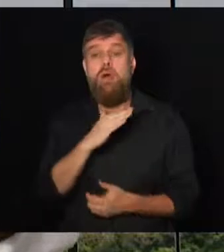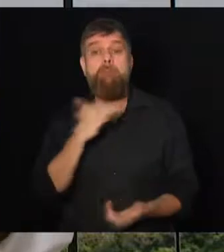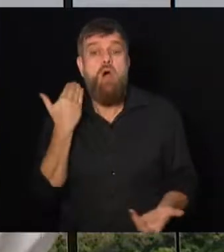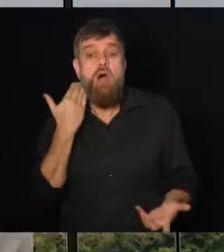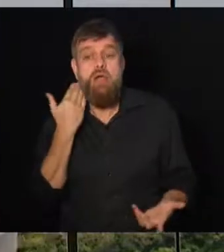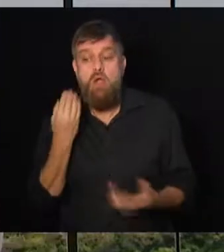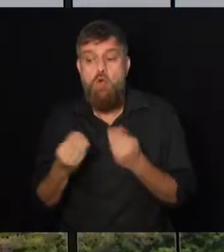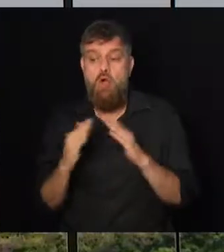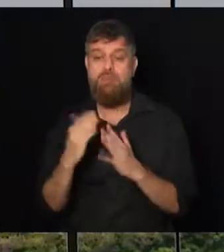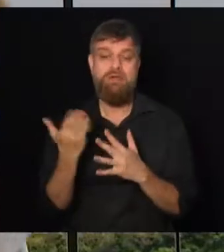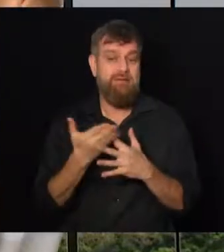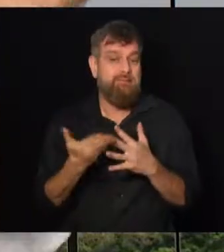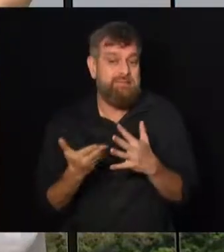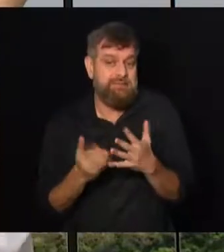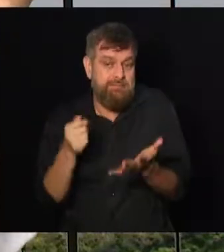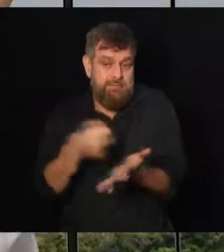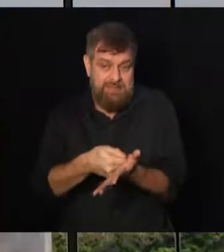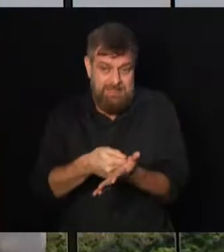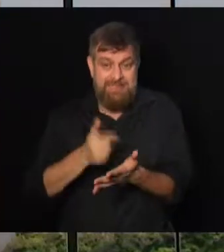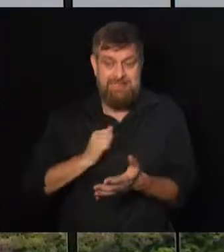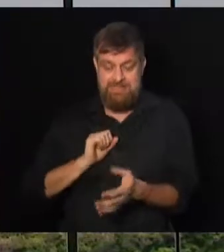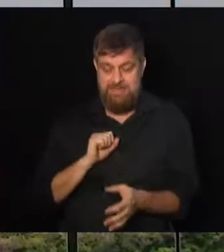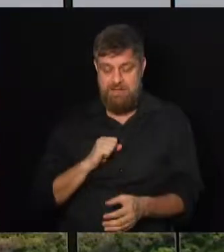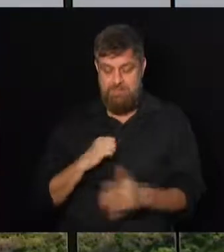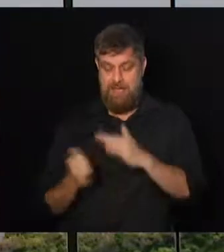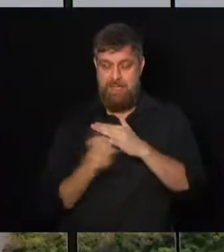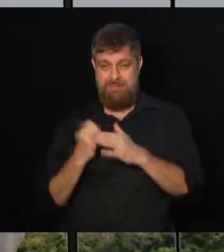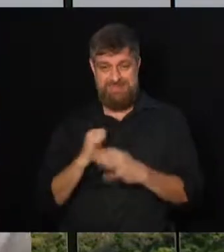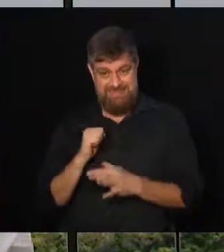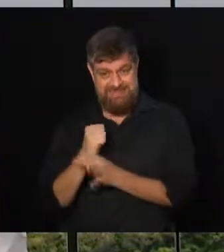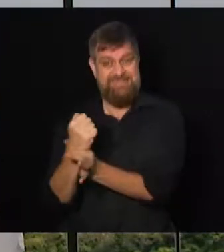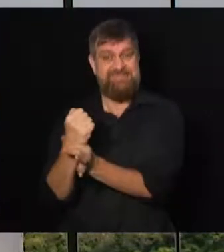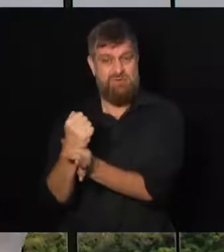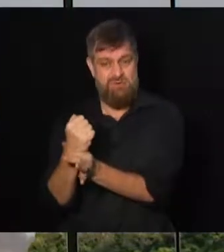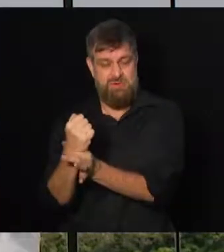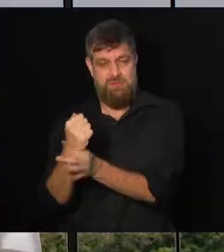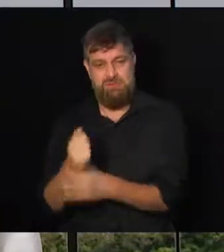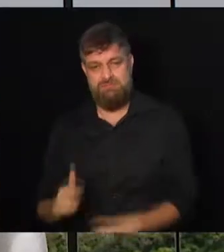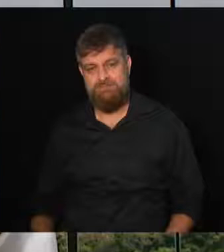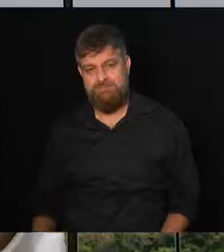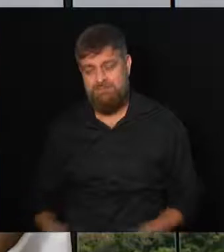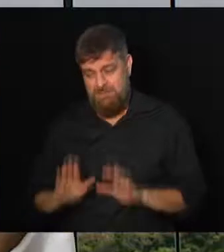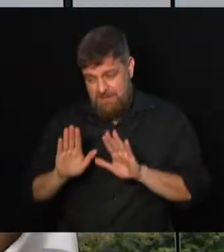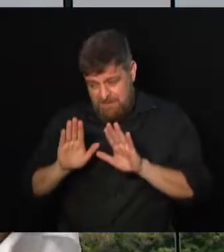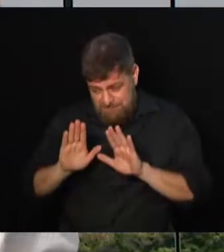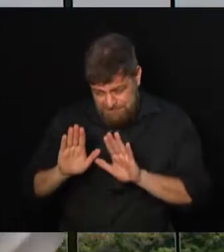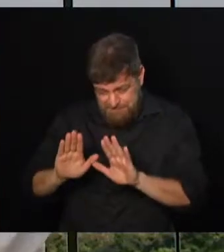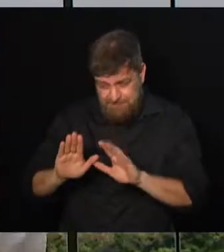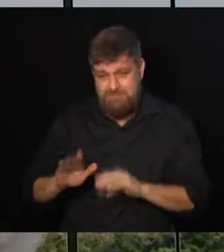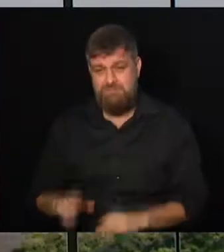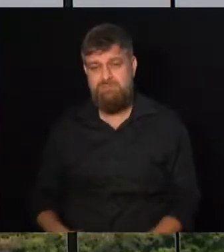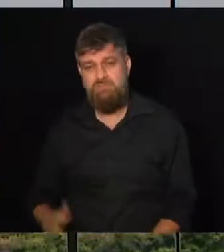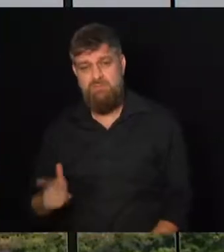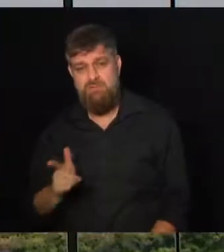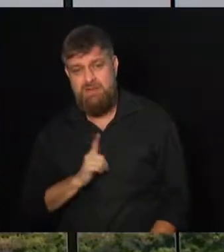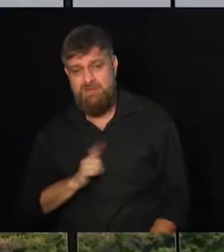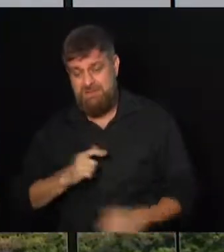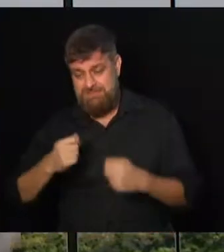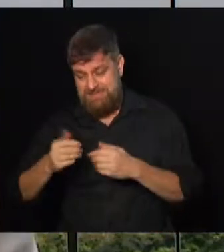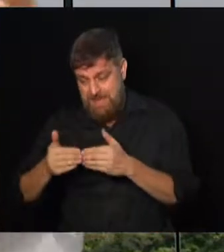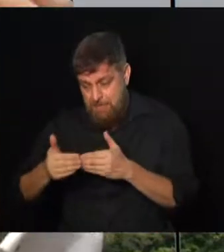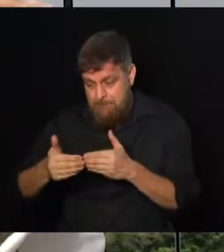alguma doença dessa, você tem que ter uma seguradora para cobrir isso. Mas, no caso, tem que ser algo posterior,